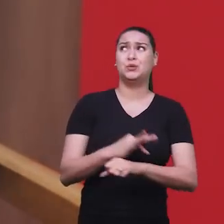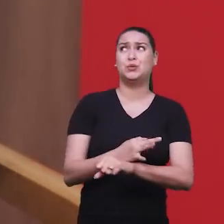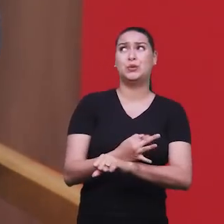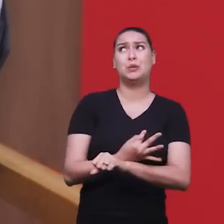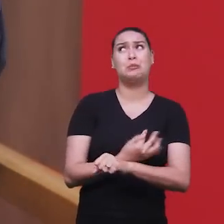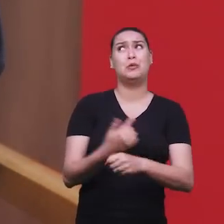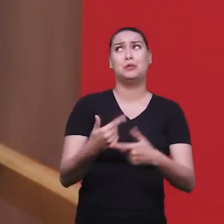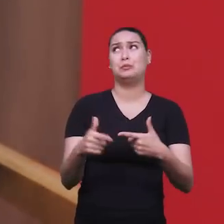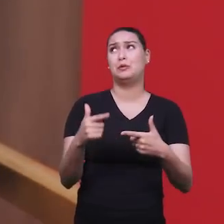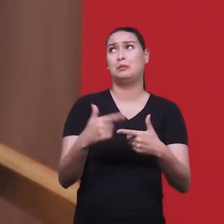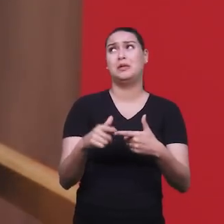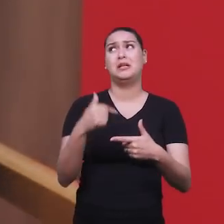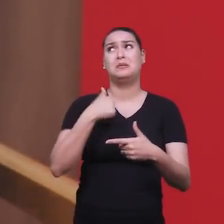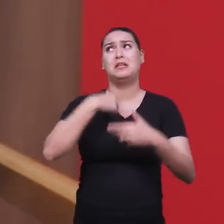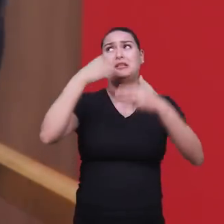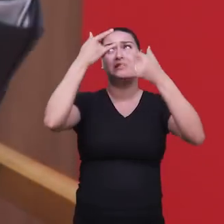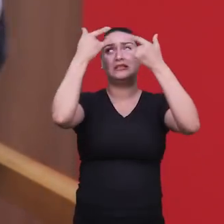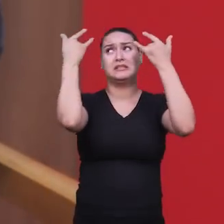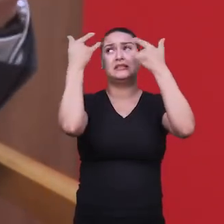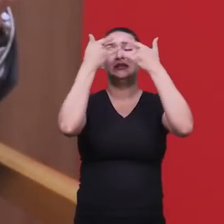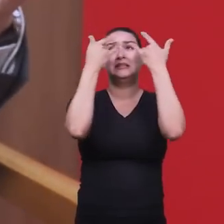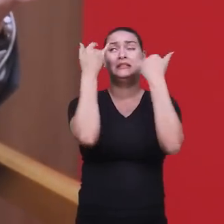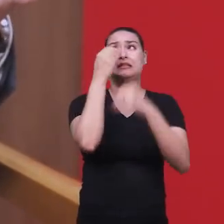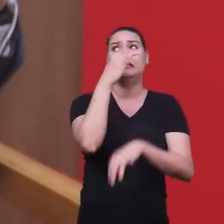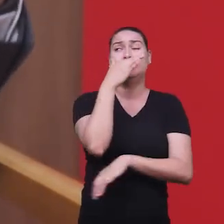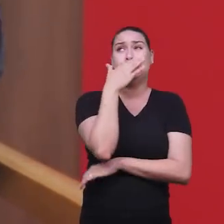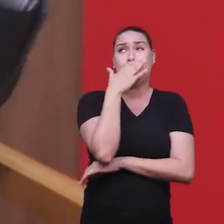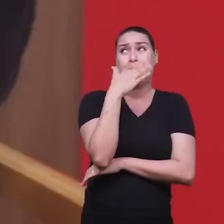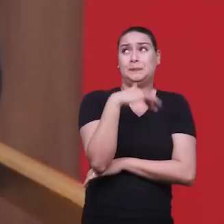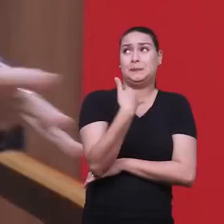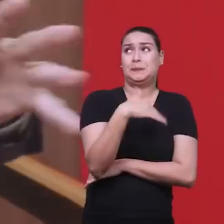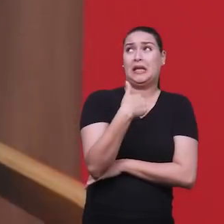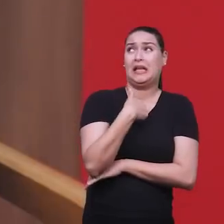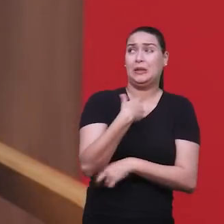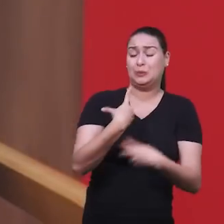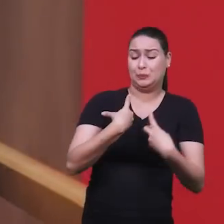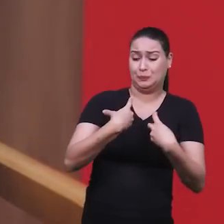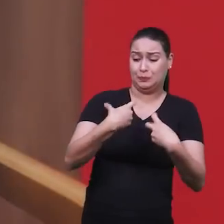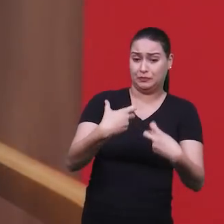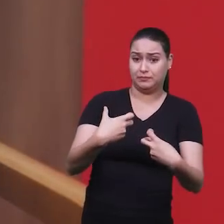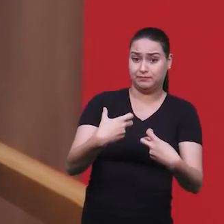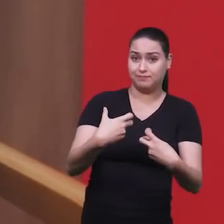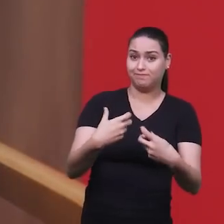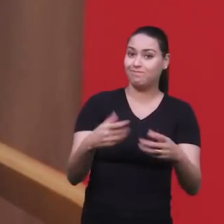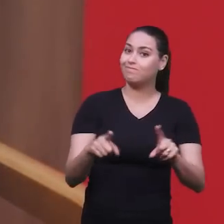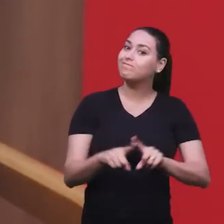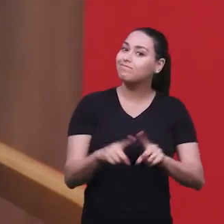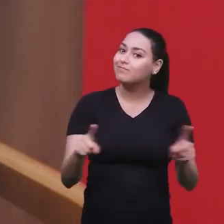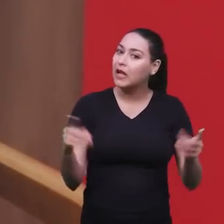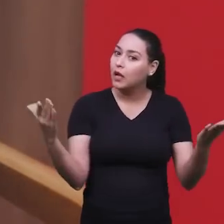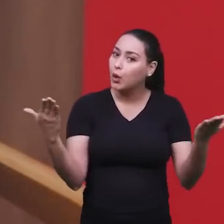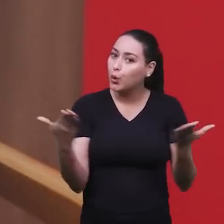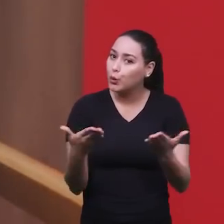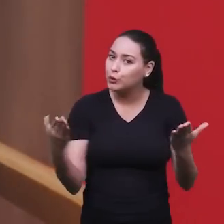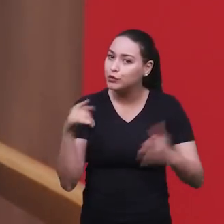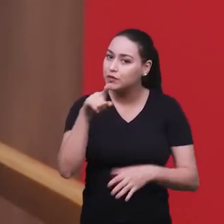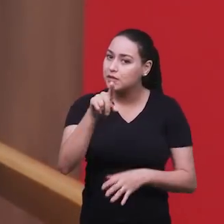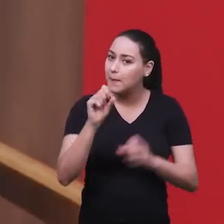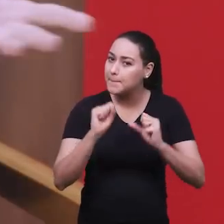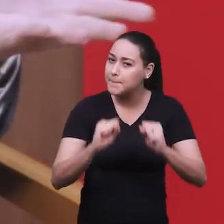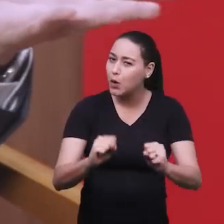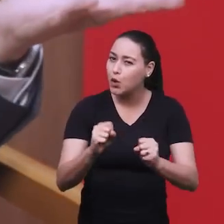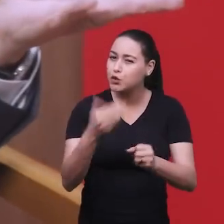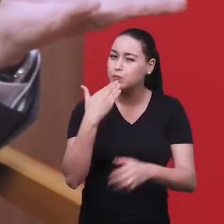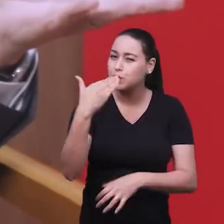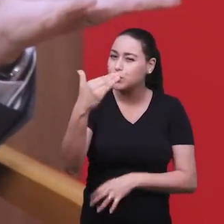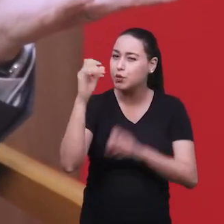angustiado, sofro, eu não suporto as batalhas da vida, porque o meu interesse é o que está aqui neste mundo. Mas hoje você pode